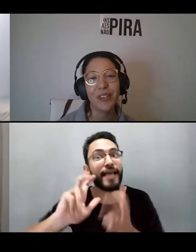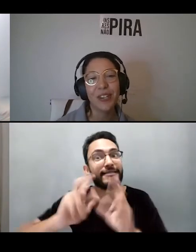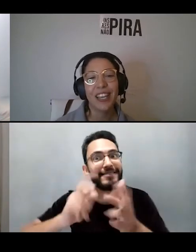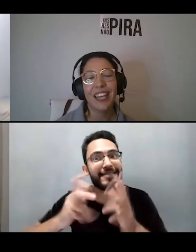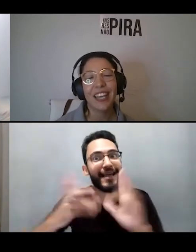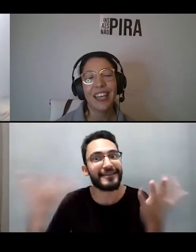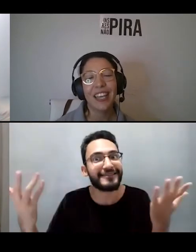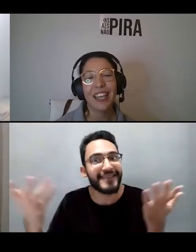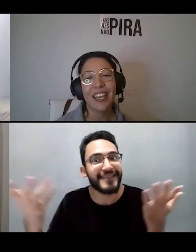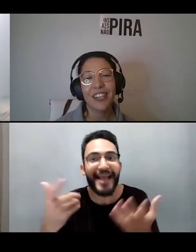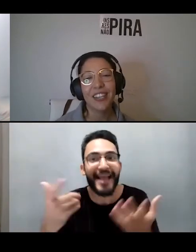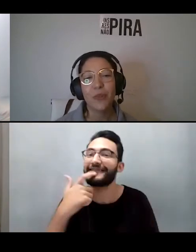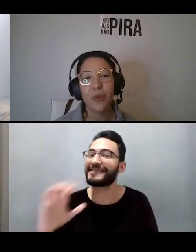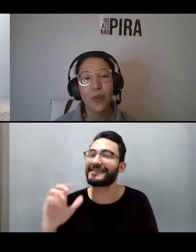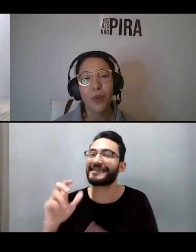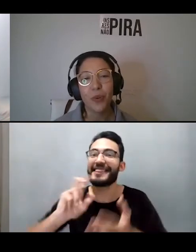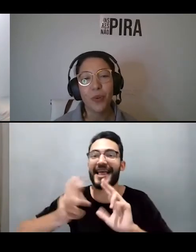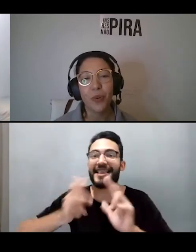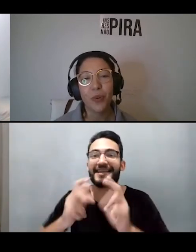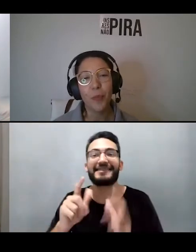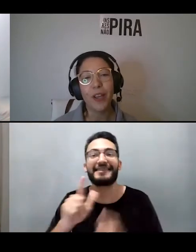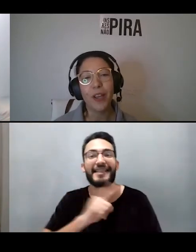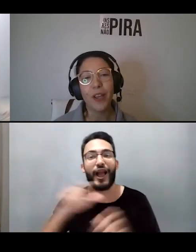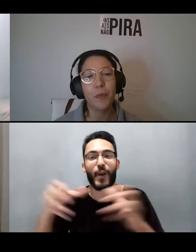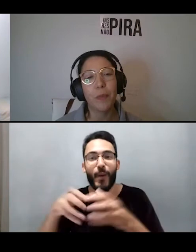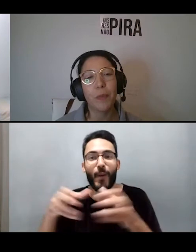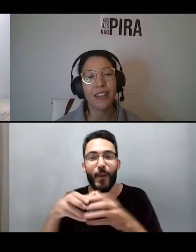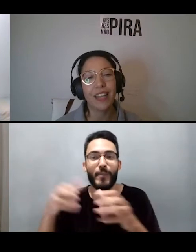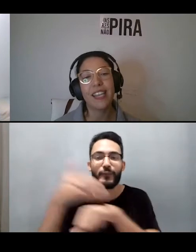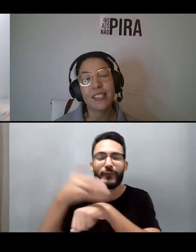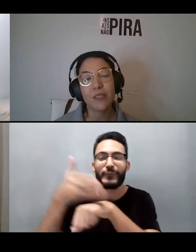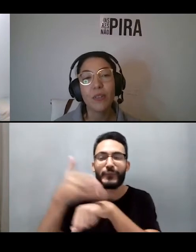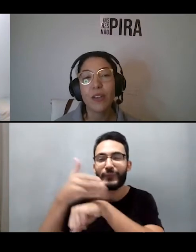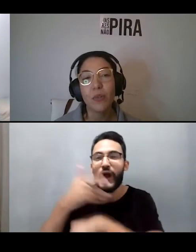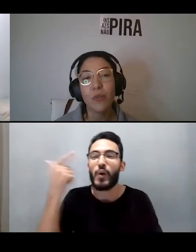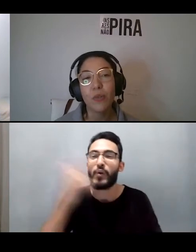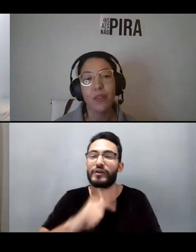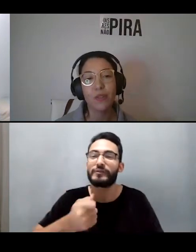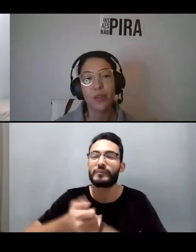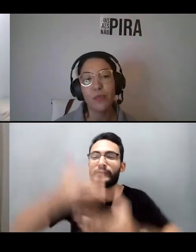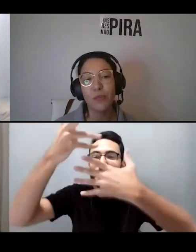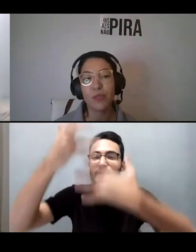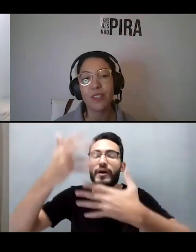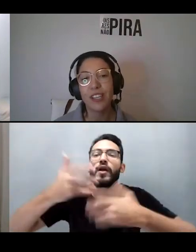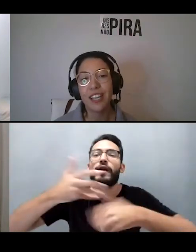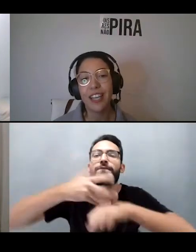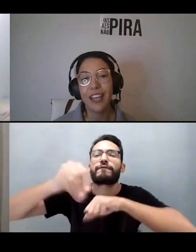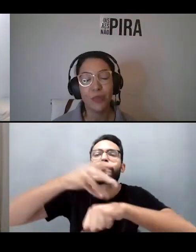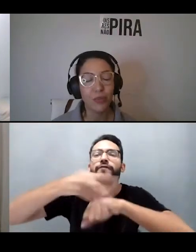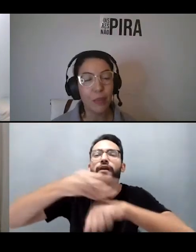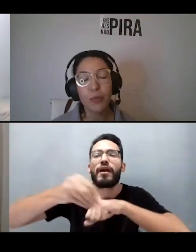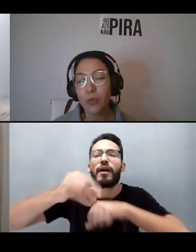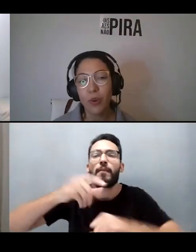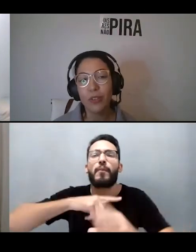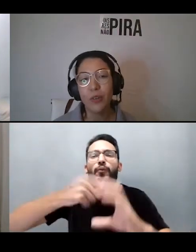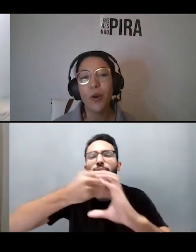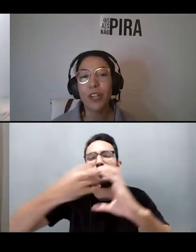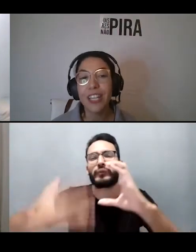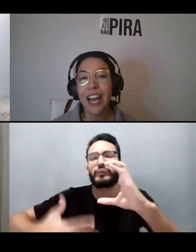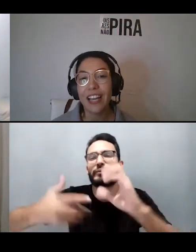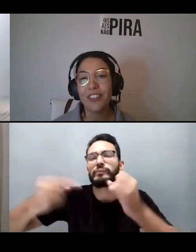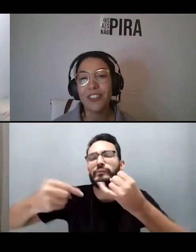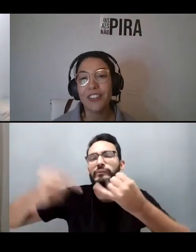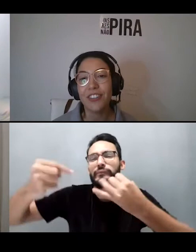Então, a gente fez um grupo aí colaborativo para poder trazer esses conteúdos. Então, somos o tempo